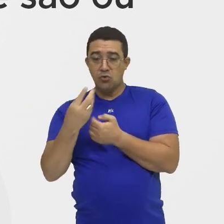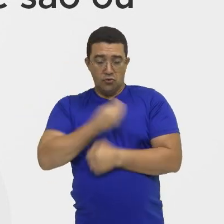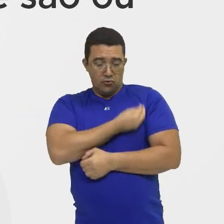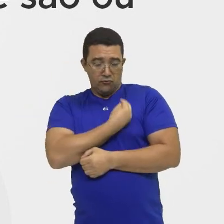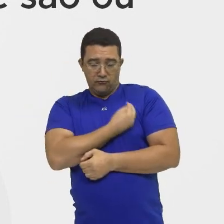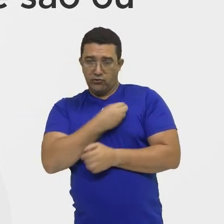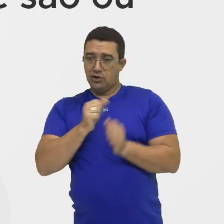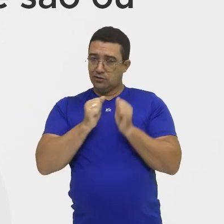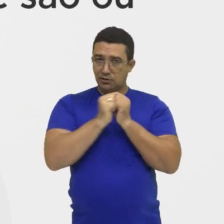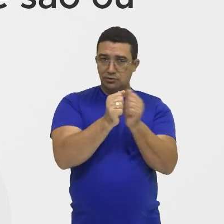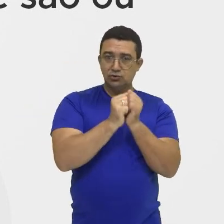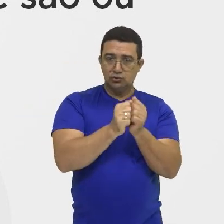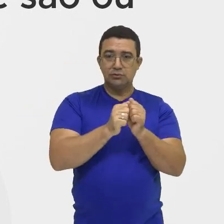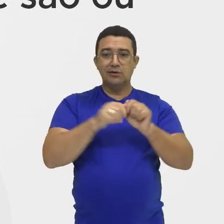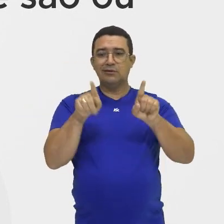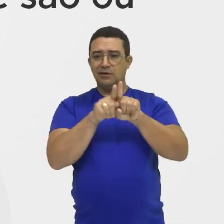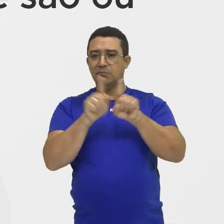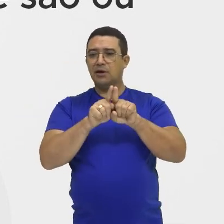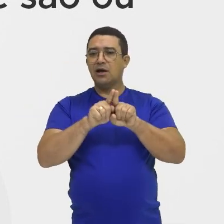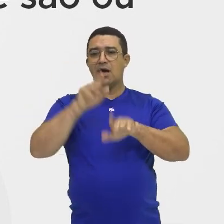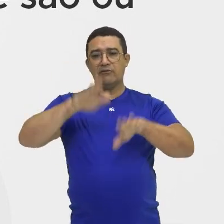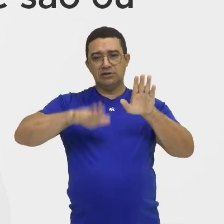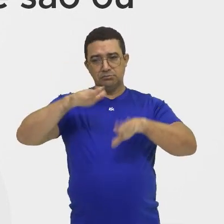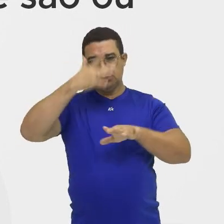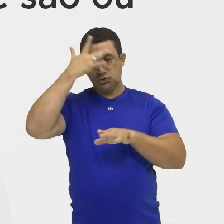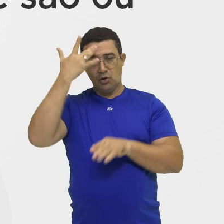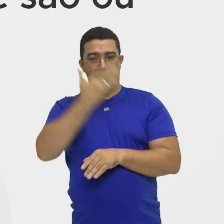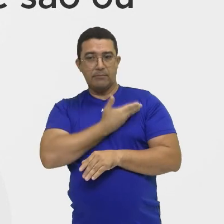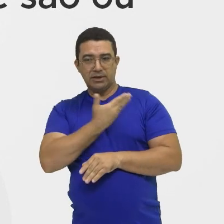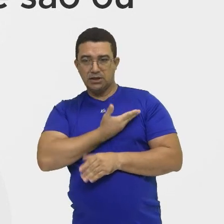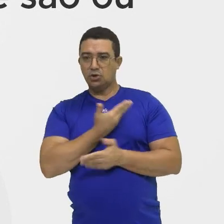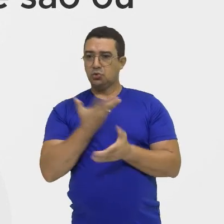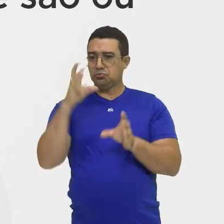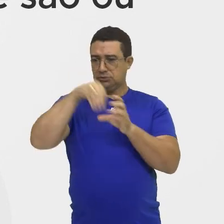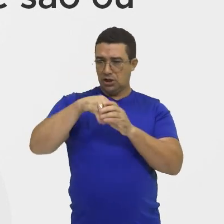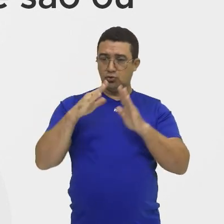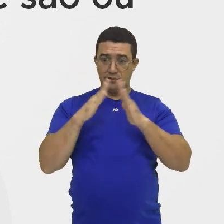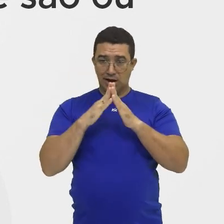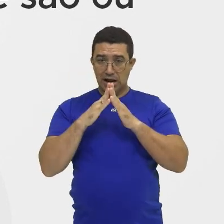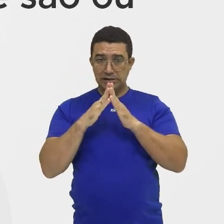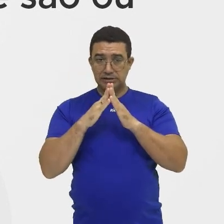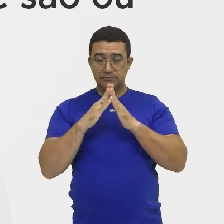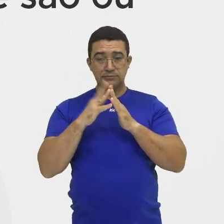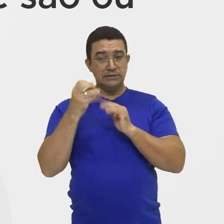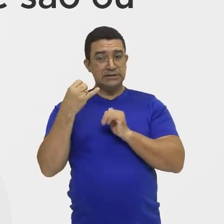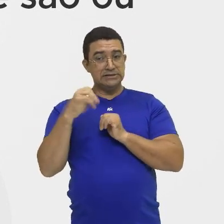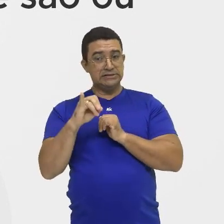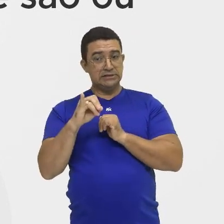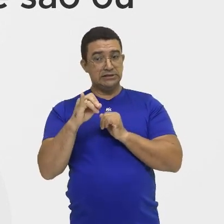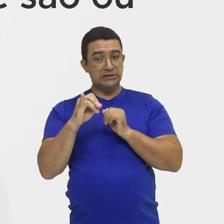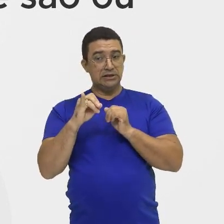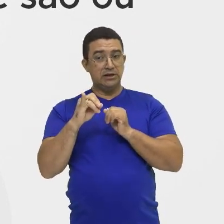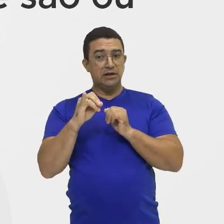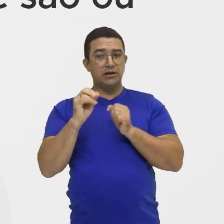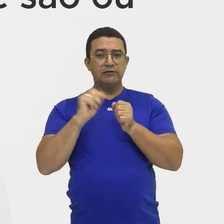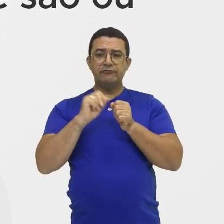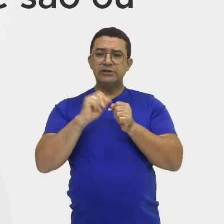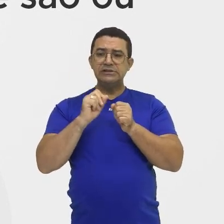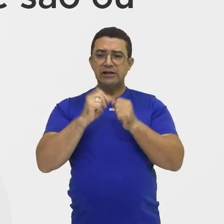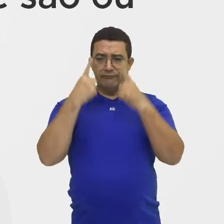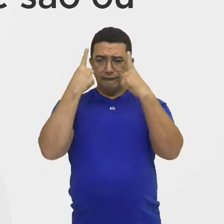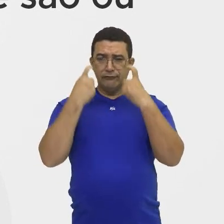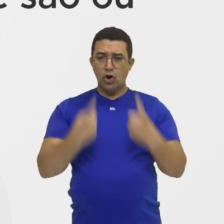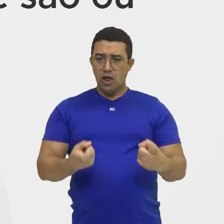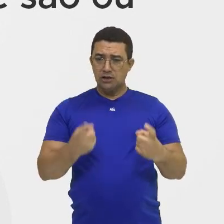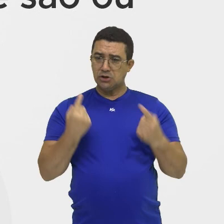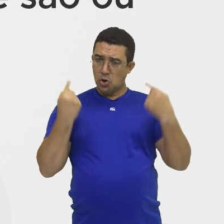as esporadicamente agregadas, até um parente, um amigo que está lá dentro, se cometeu uma violência contra a mulher, olha, o cabra